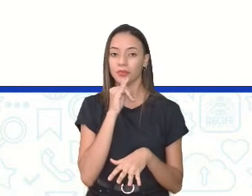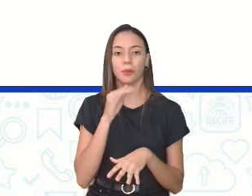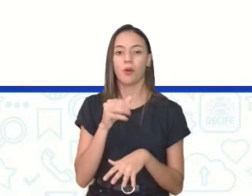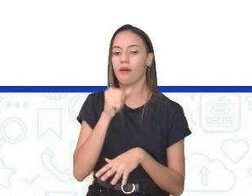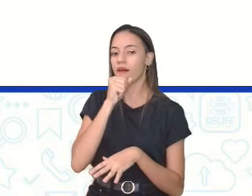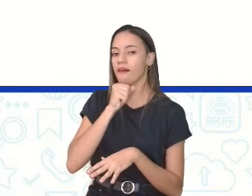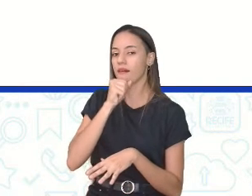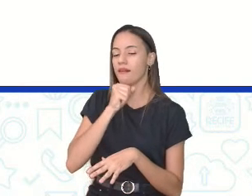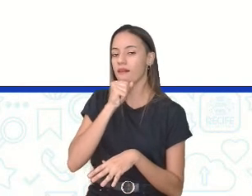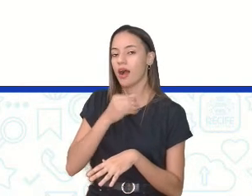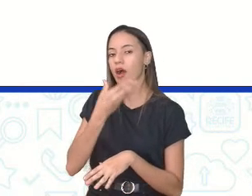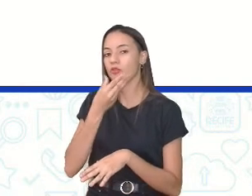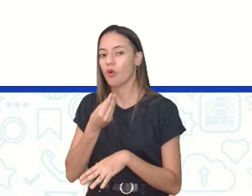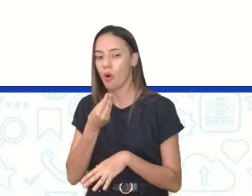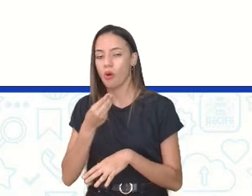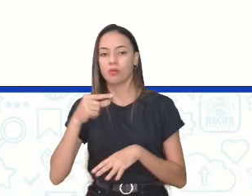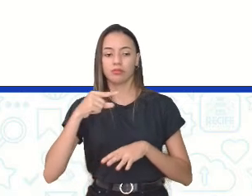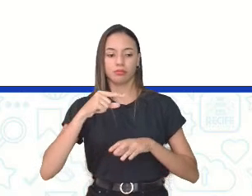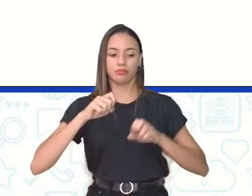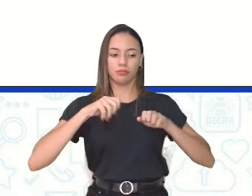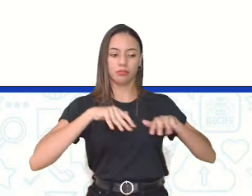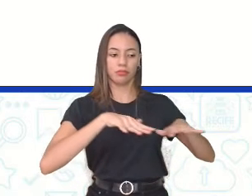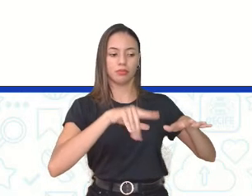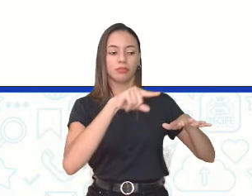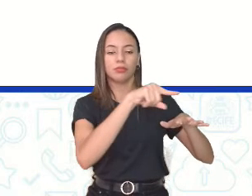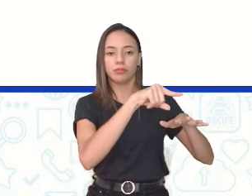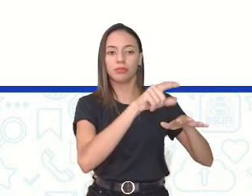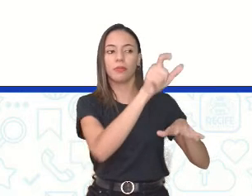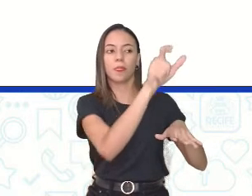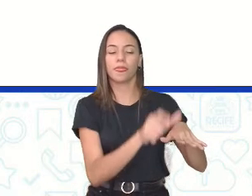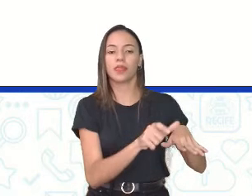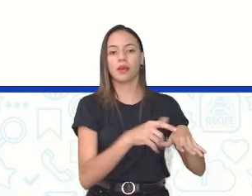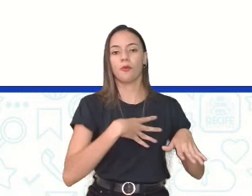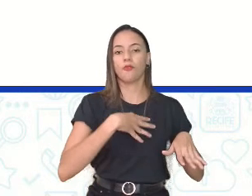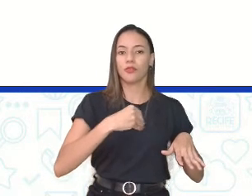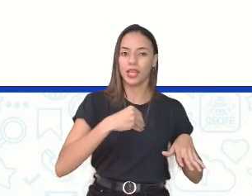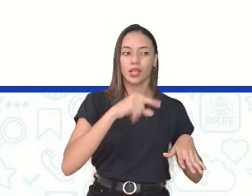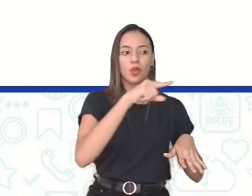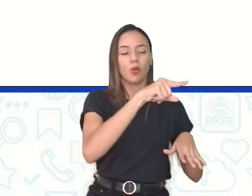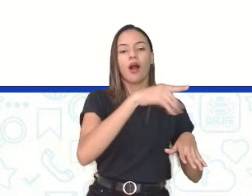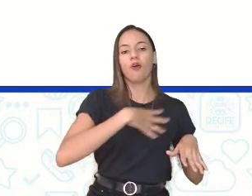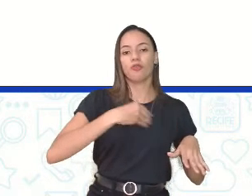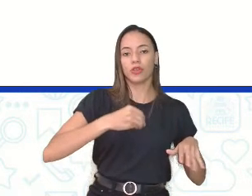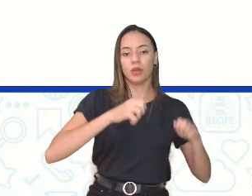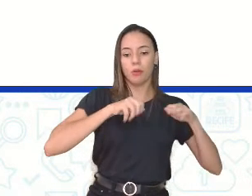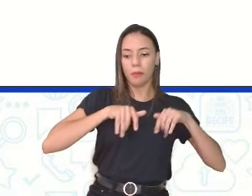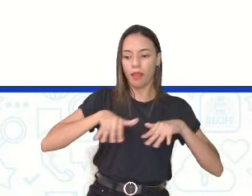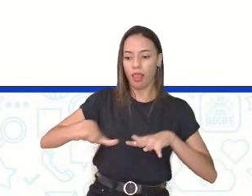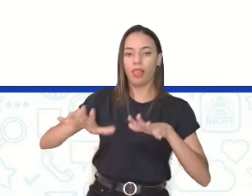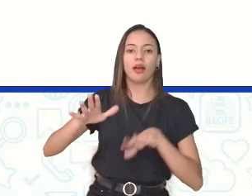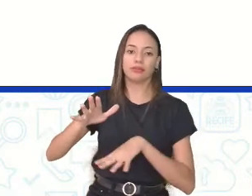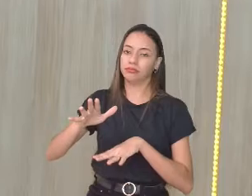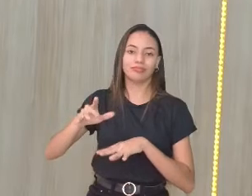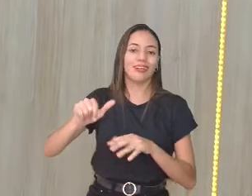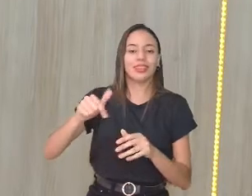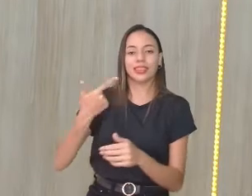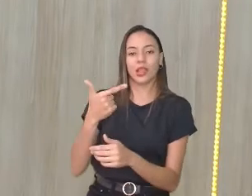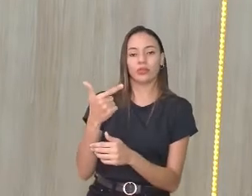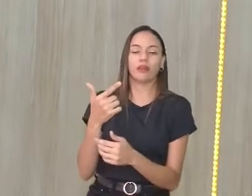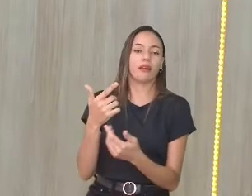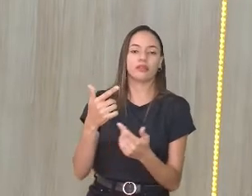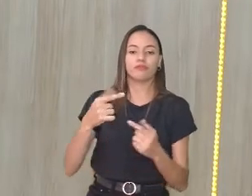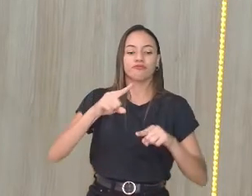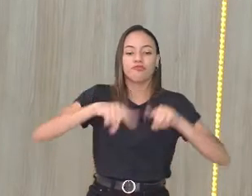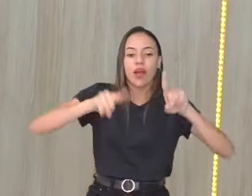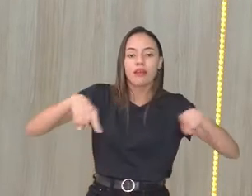avô passou para o filho e o filho que virou pai passou para o filho dele, né? Então, assim, não variava de geração para outra,